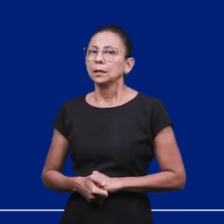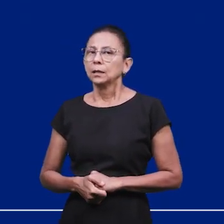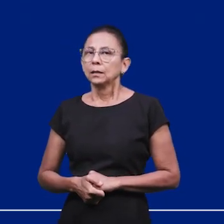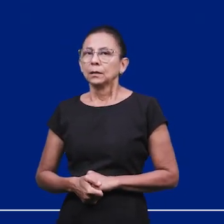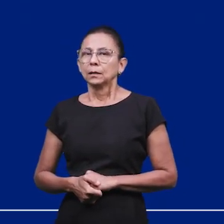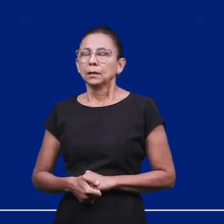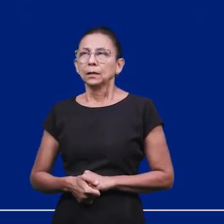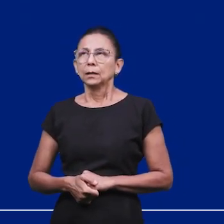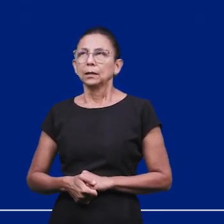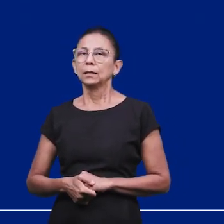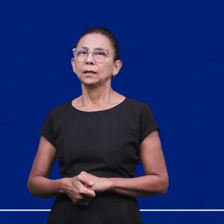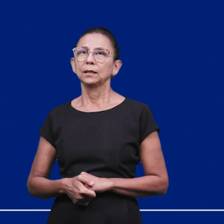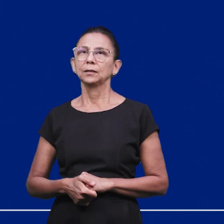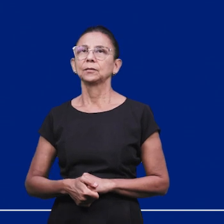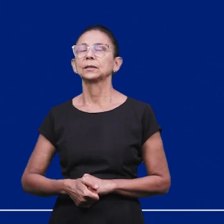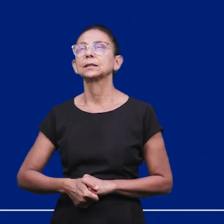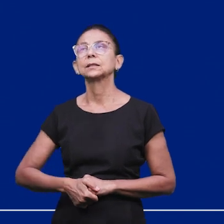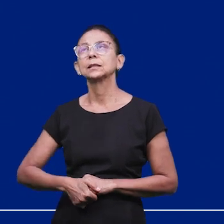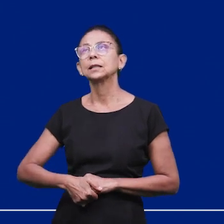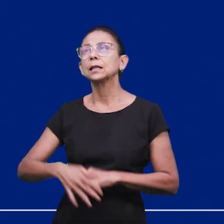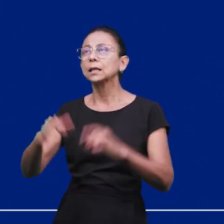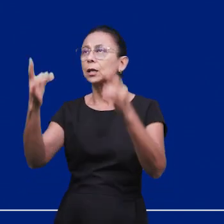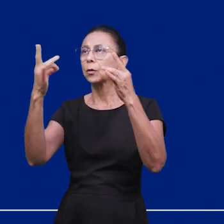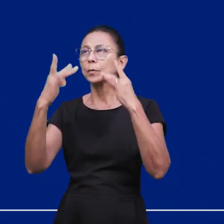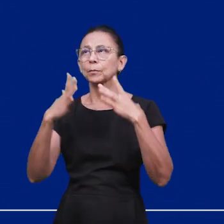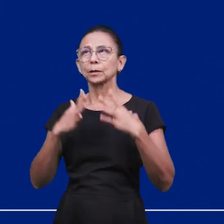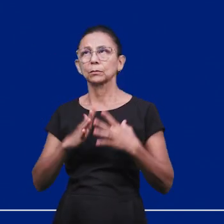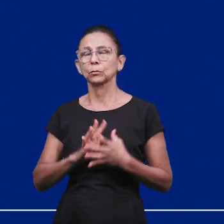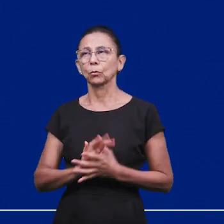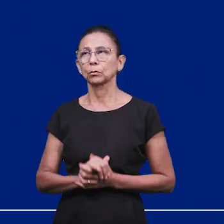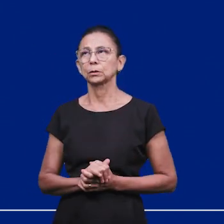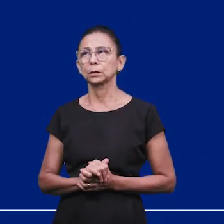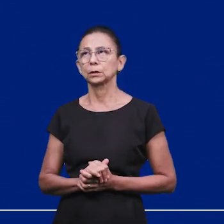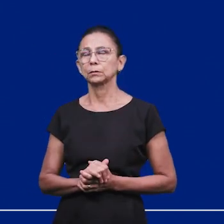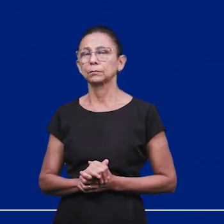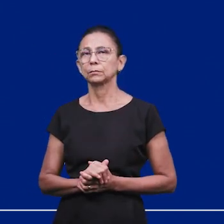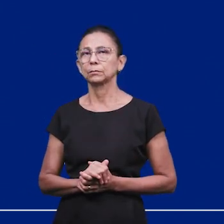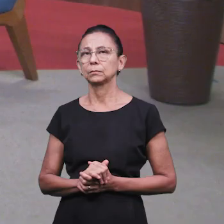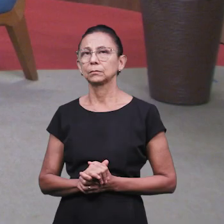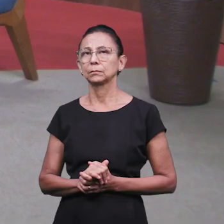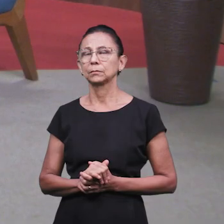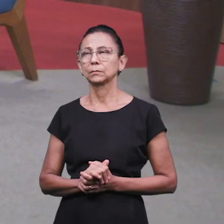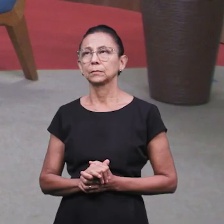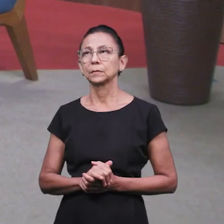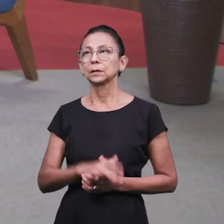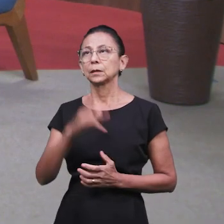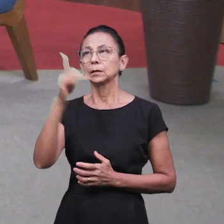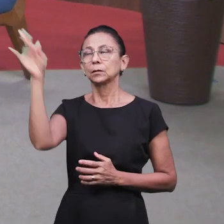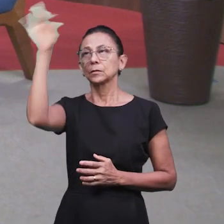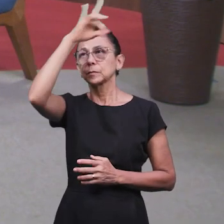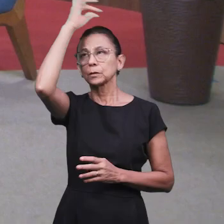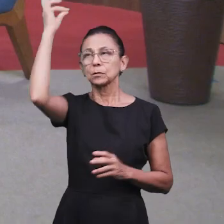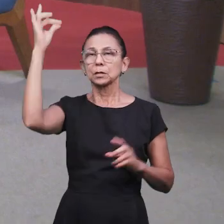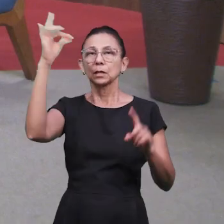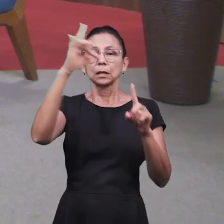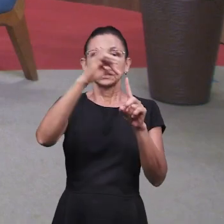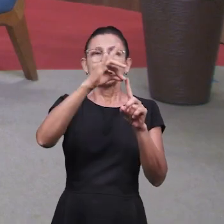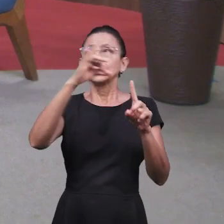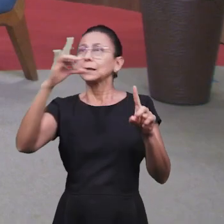presença e não retires de mim o teu Espírito Santo. que comentário você pode fazer sobre